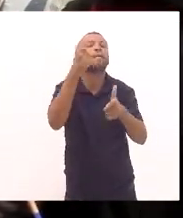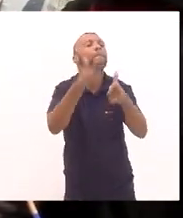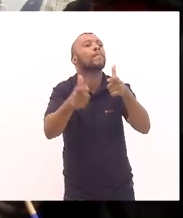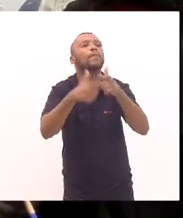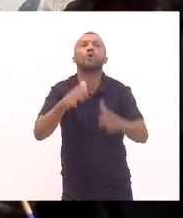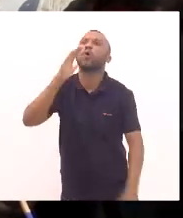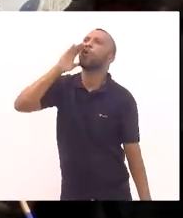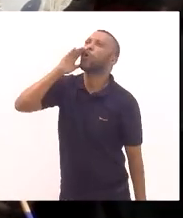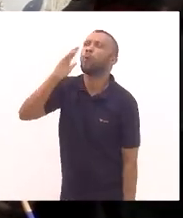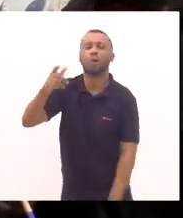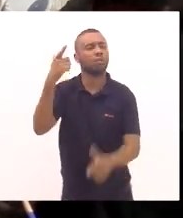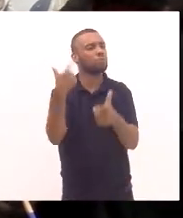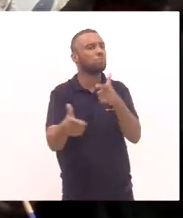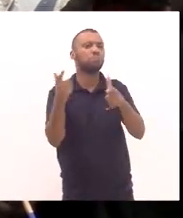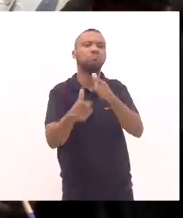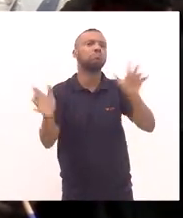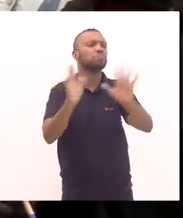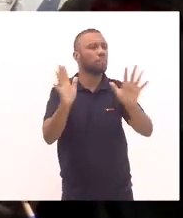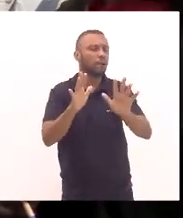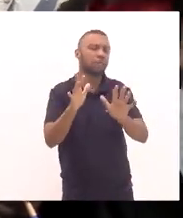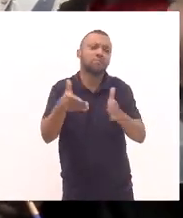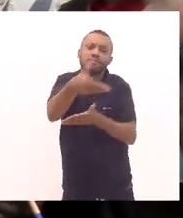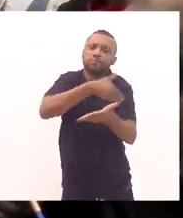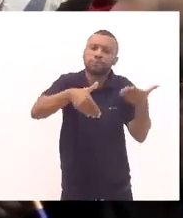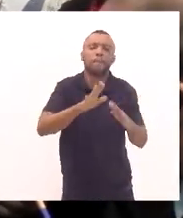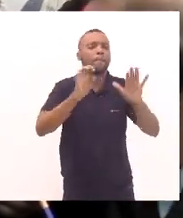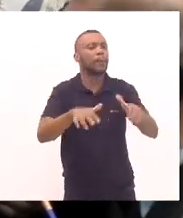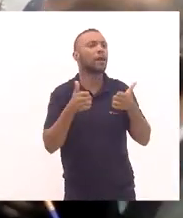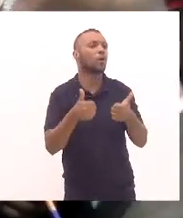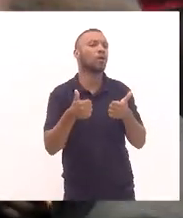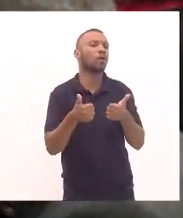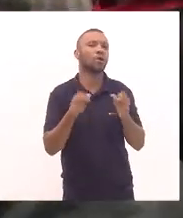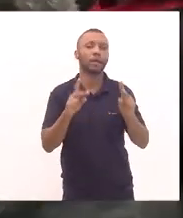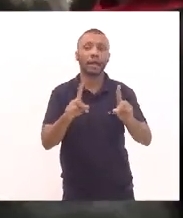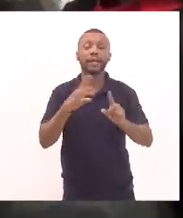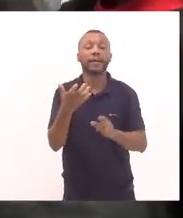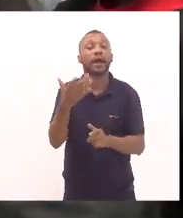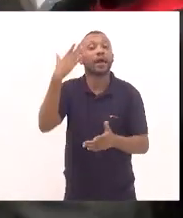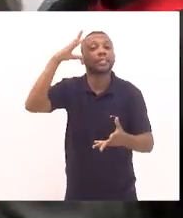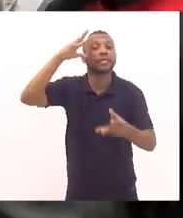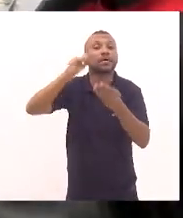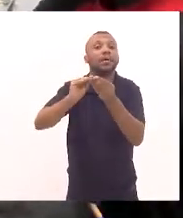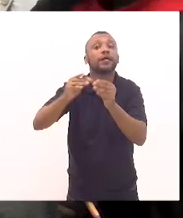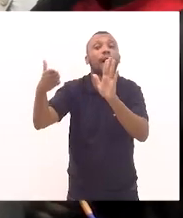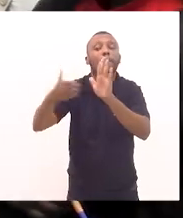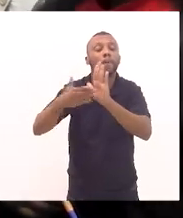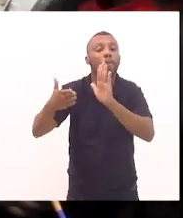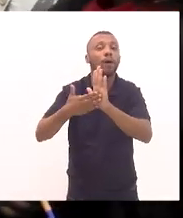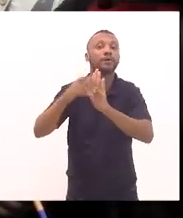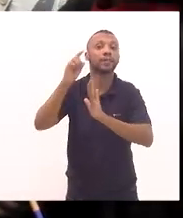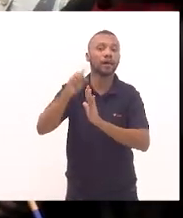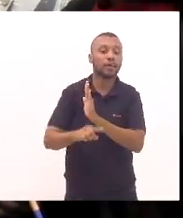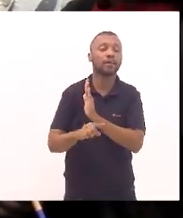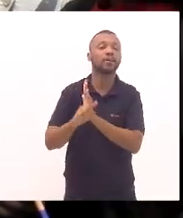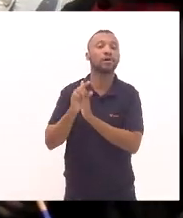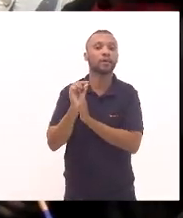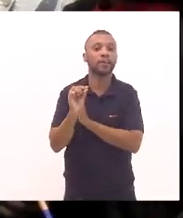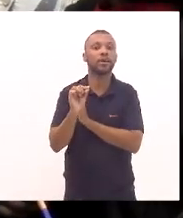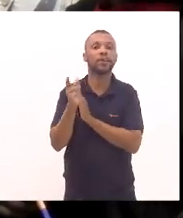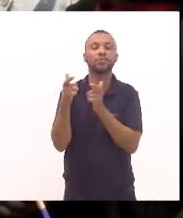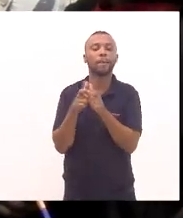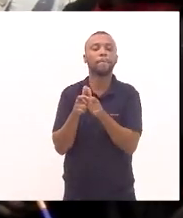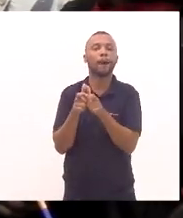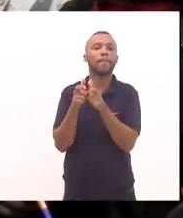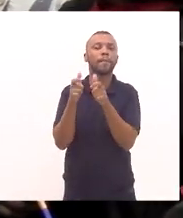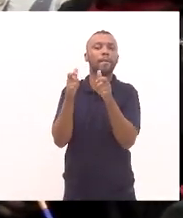vaiar. A gente convive bem com a diferença. O que a gente quer é que entendam que a nossa proposta é uma proposta de